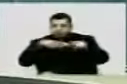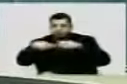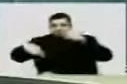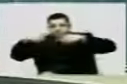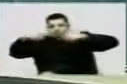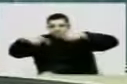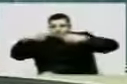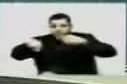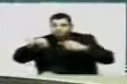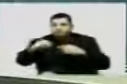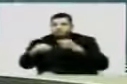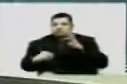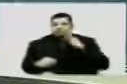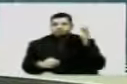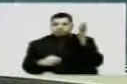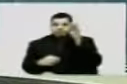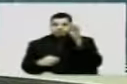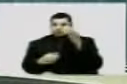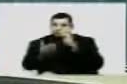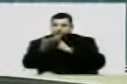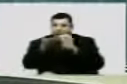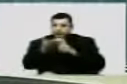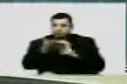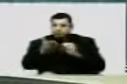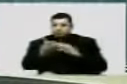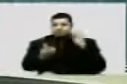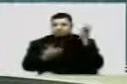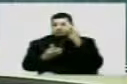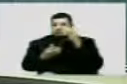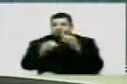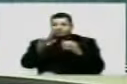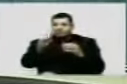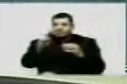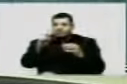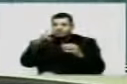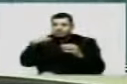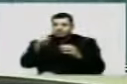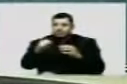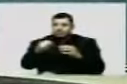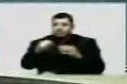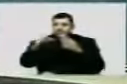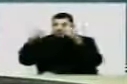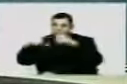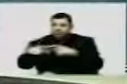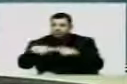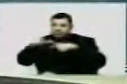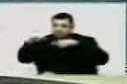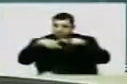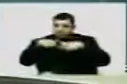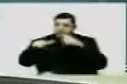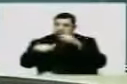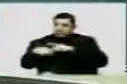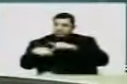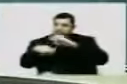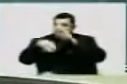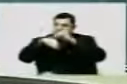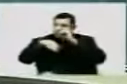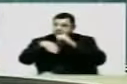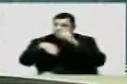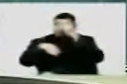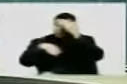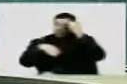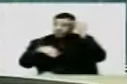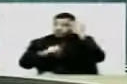de um diálogo de técnicos da Secretaria da Fazenda, de técnicos da SUFRAMA, do setor produtivo que tem que ser